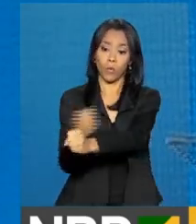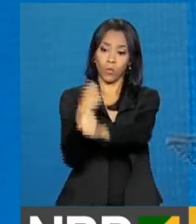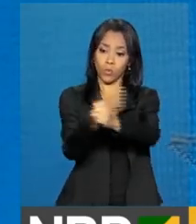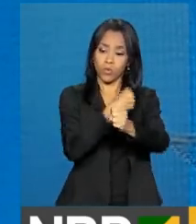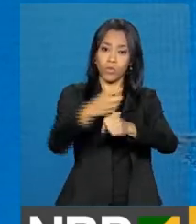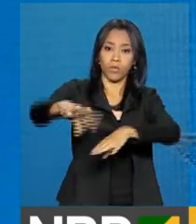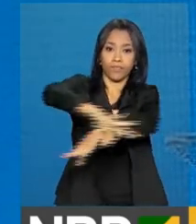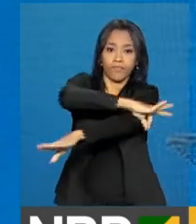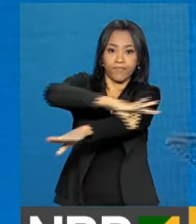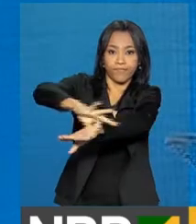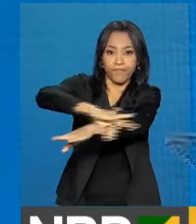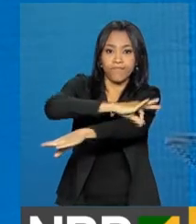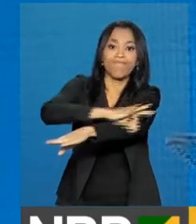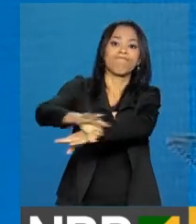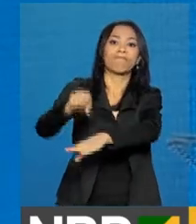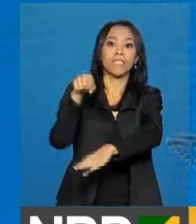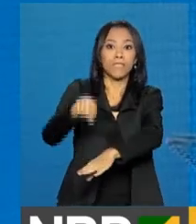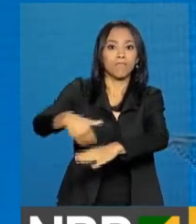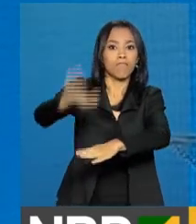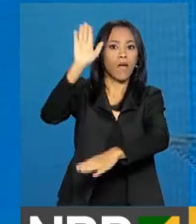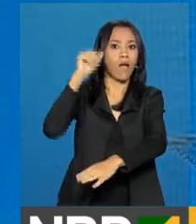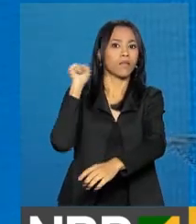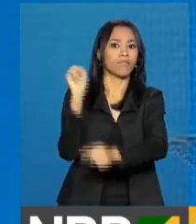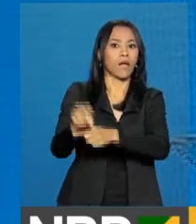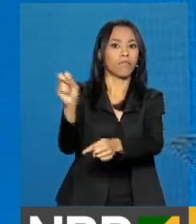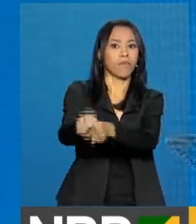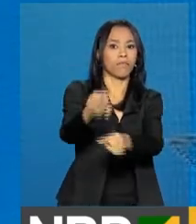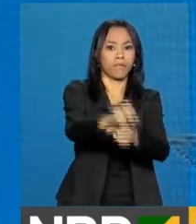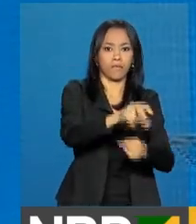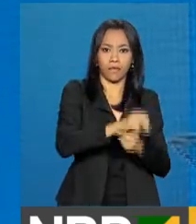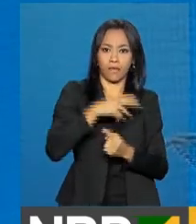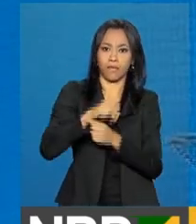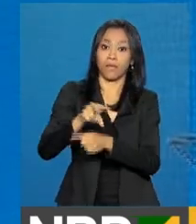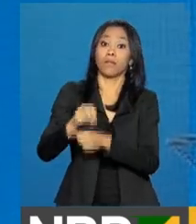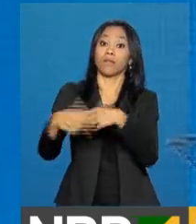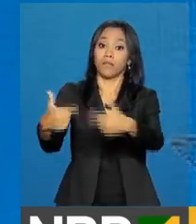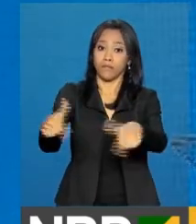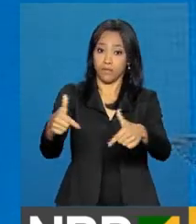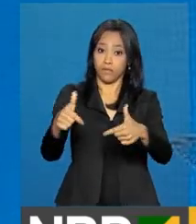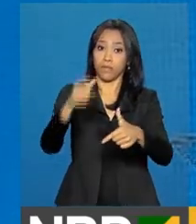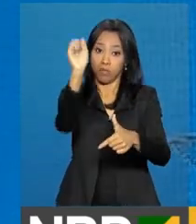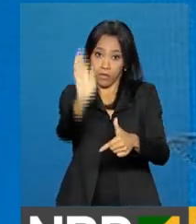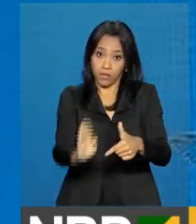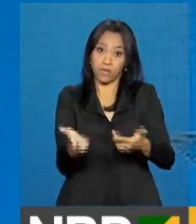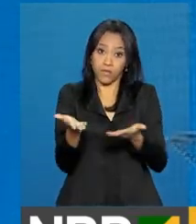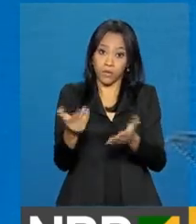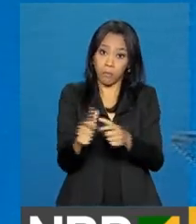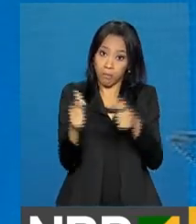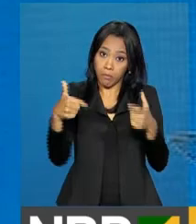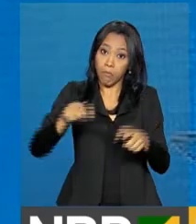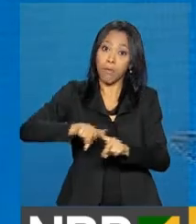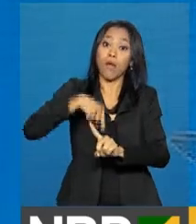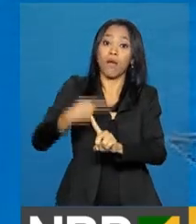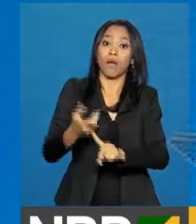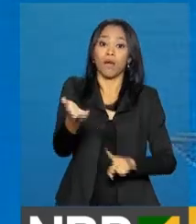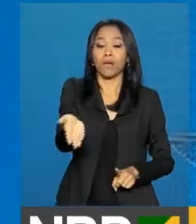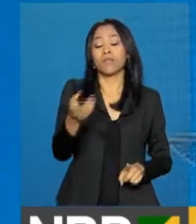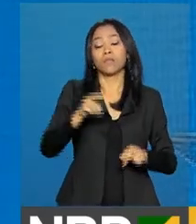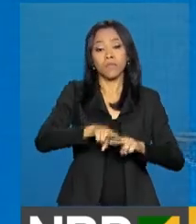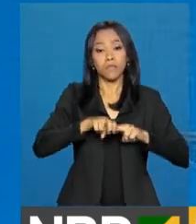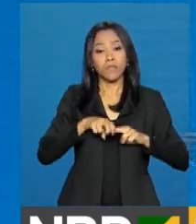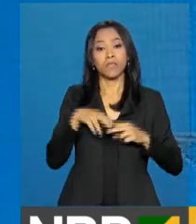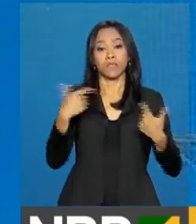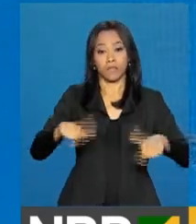é um dos setores que mais emprega no nosso país. Por isso que esta atuação da Caixa Econômica e